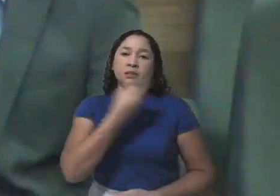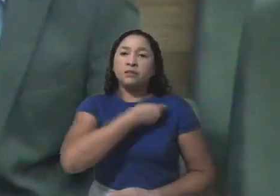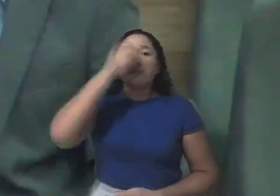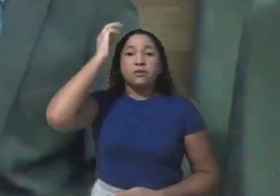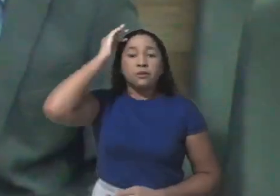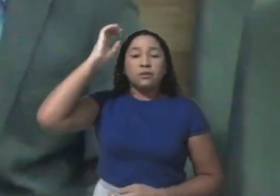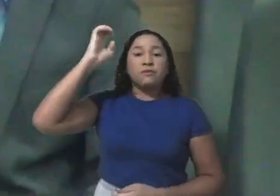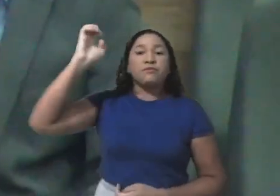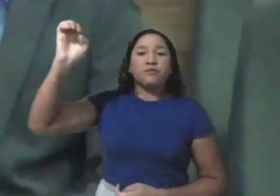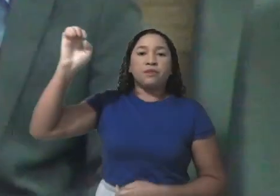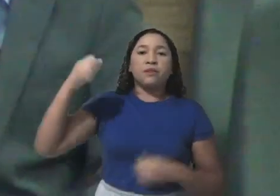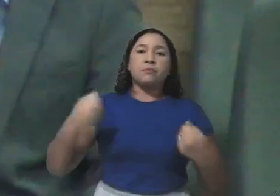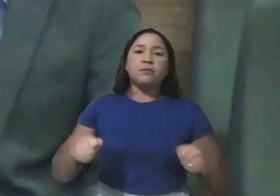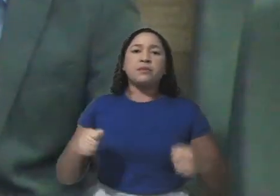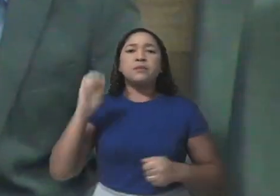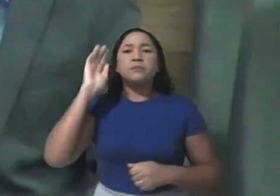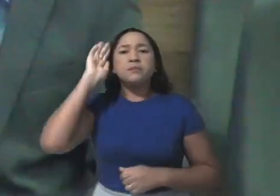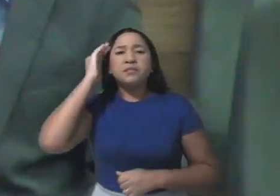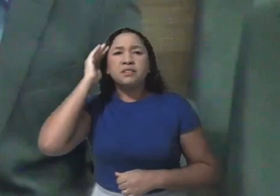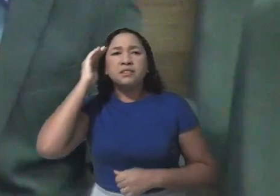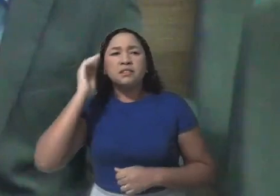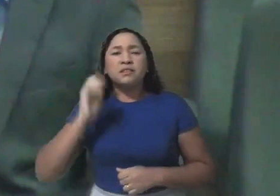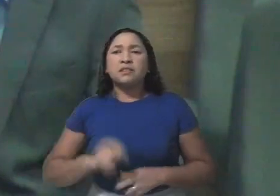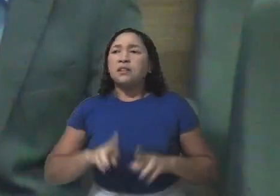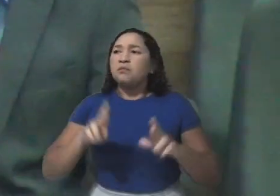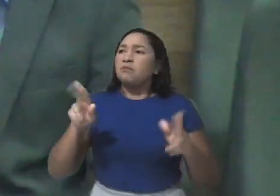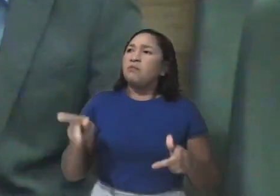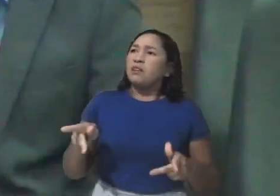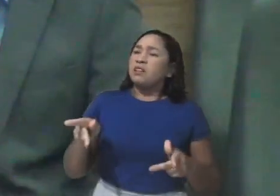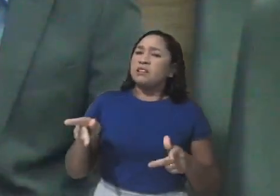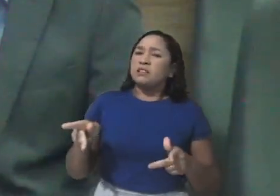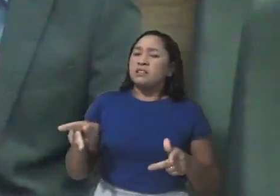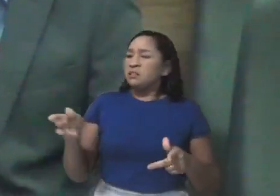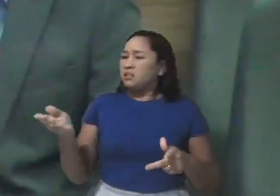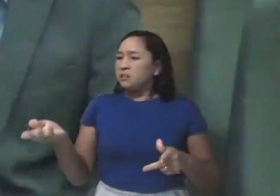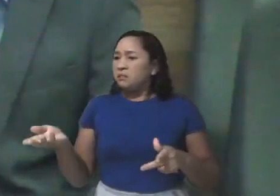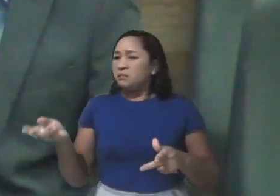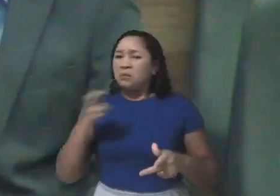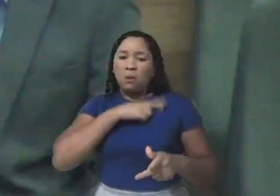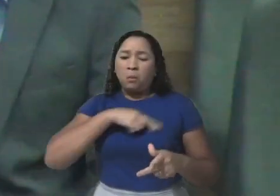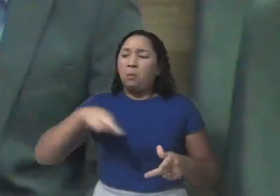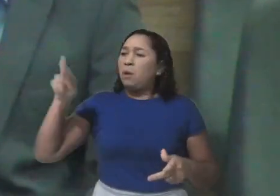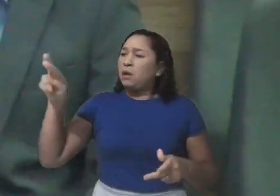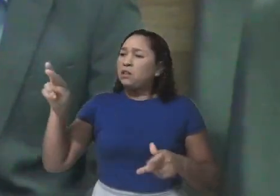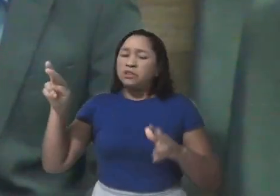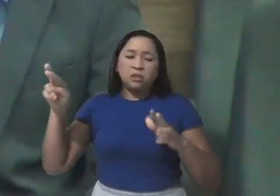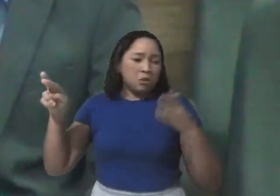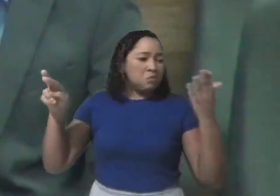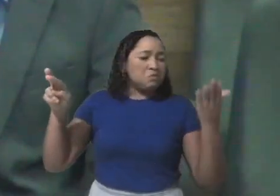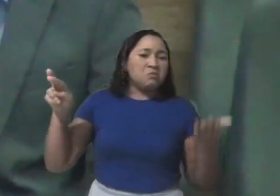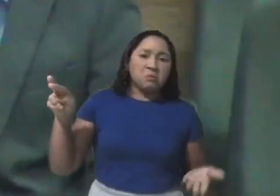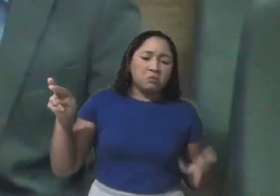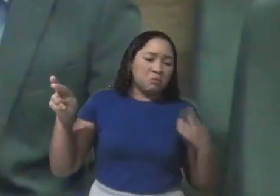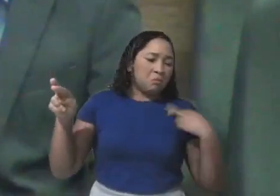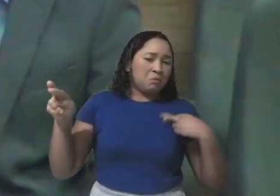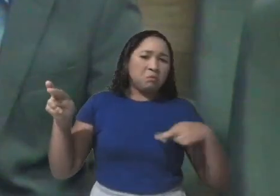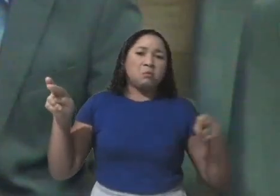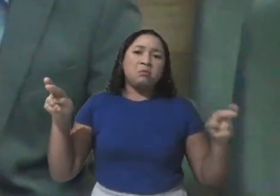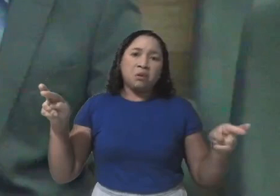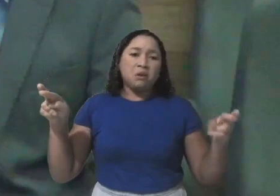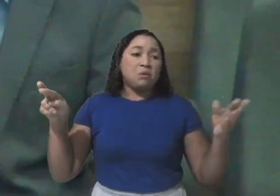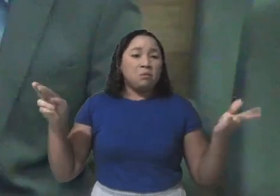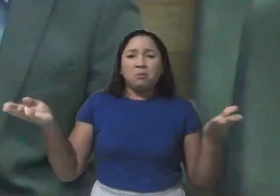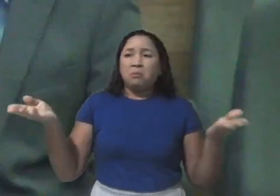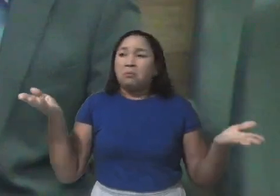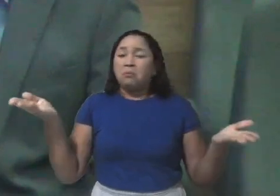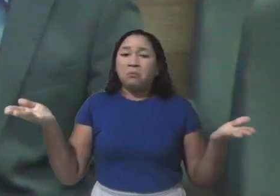precisamos entender que o que diferencia uma religião de outra, uma forma de crer de outra, é o credo.